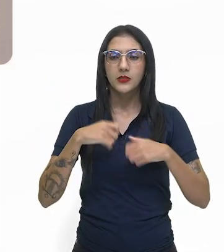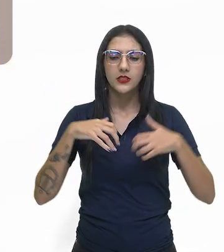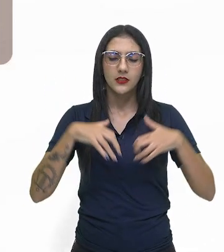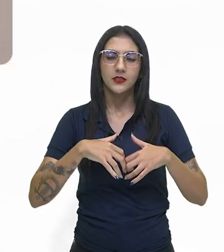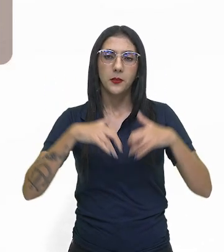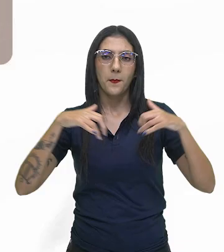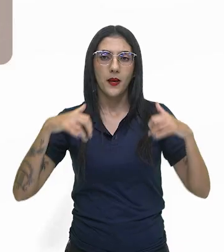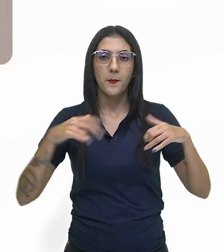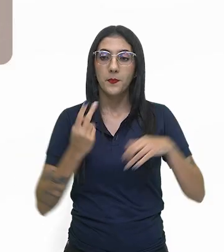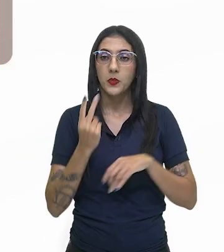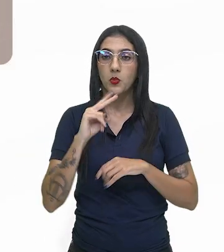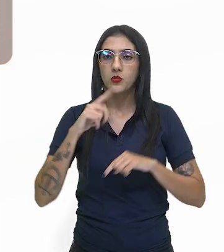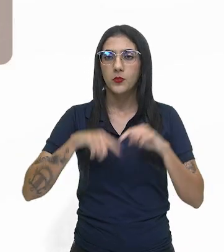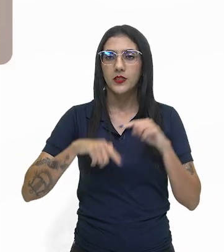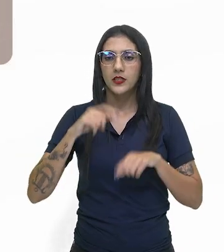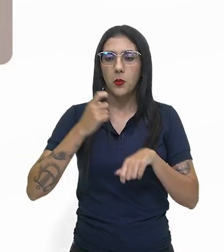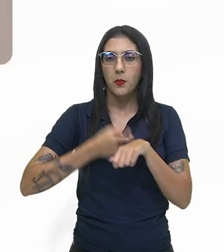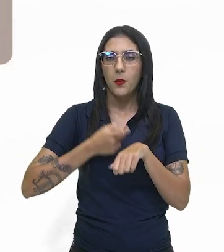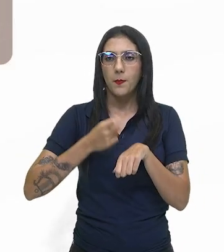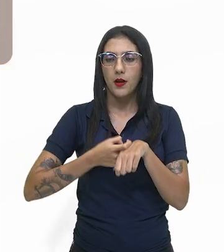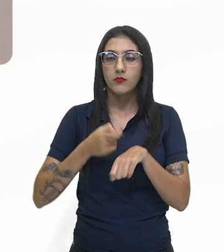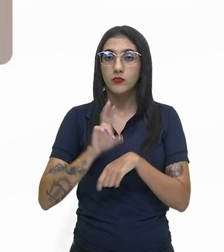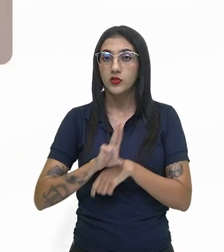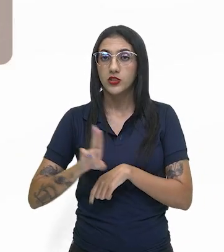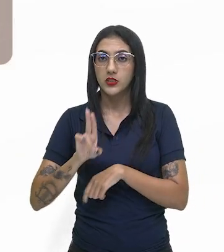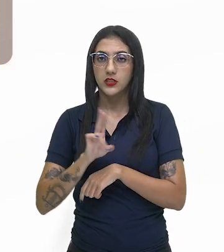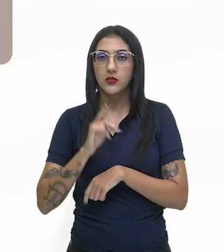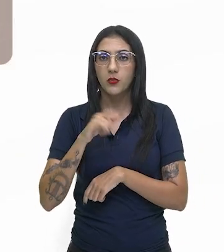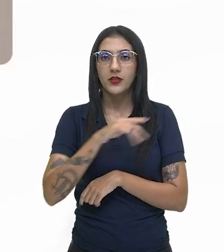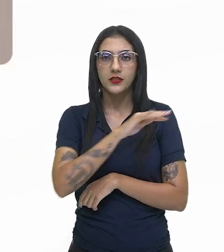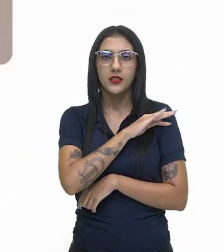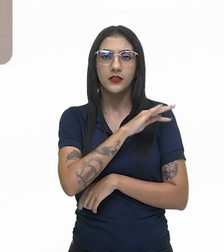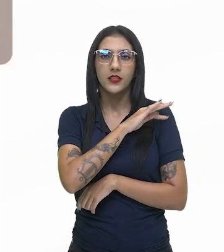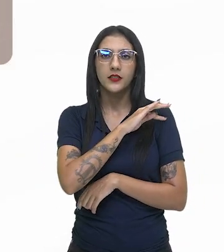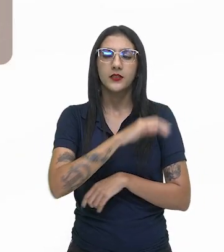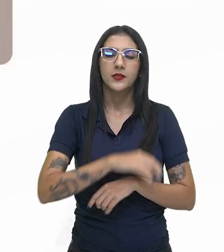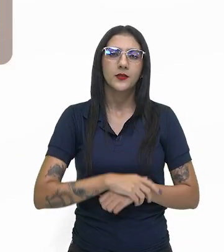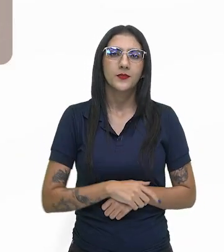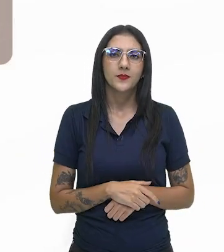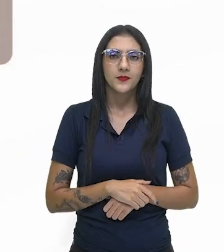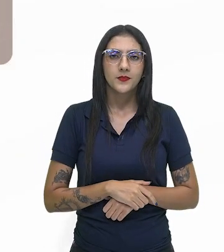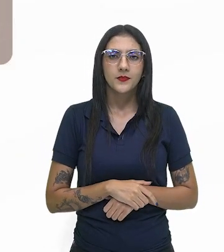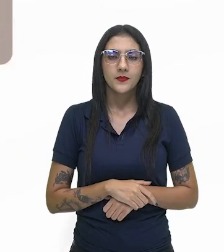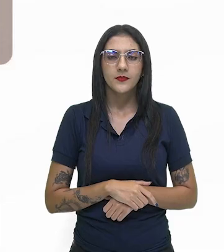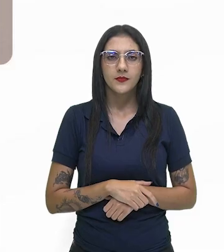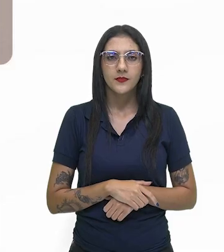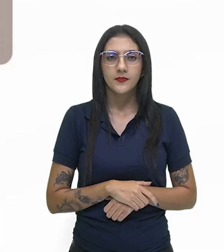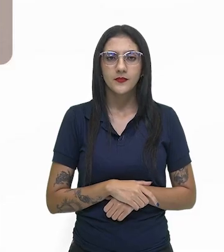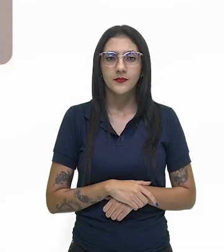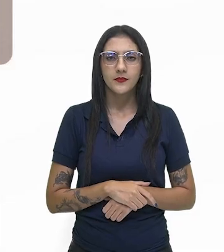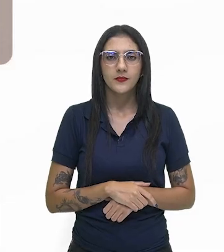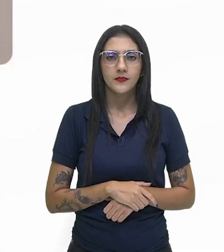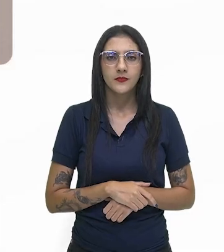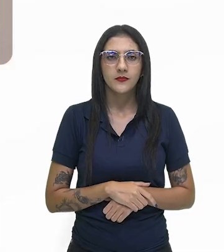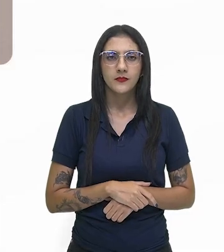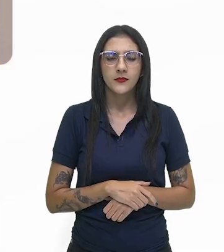separar dois sólidos por sublimação. E aí eu tenho um